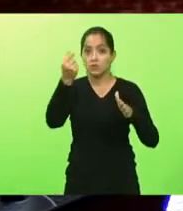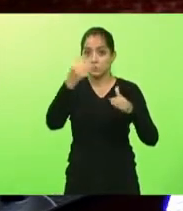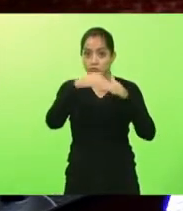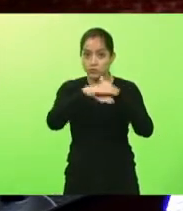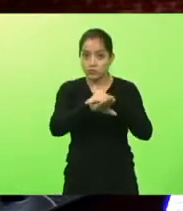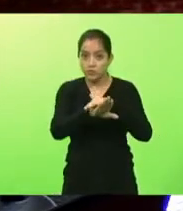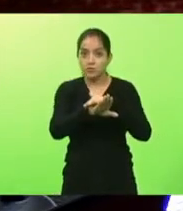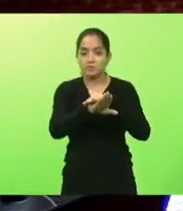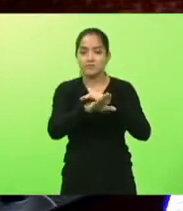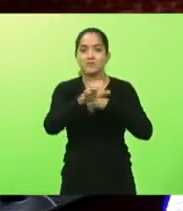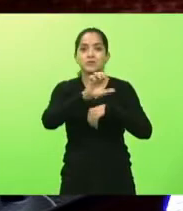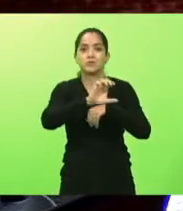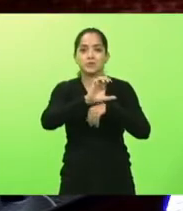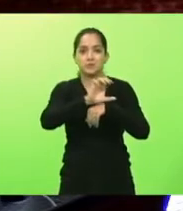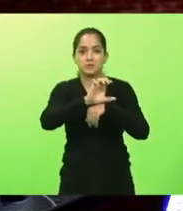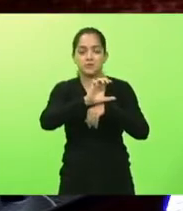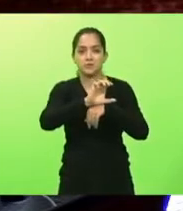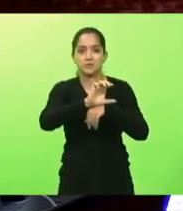dos estados.